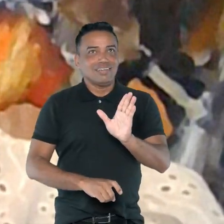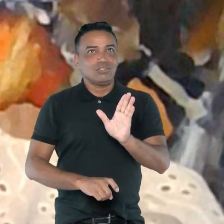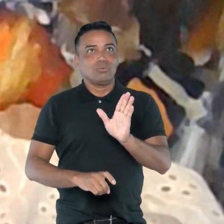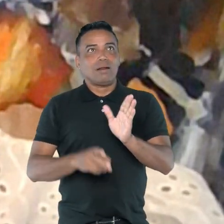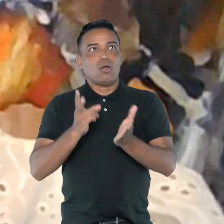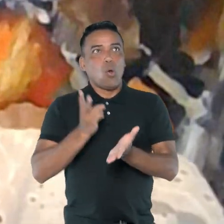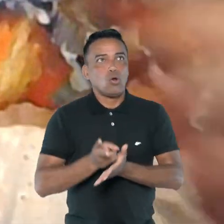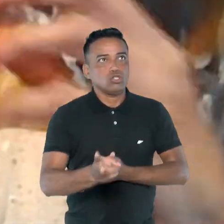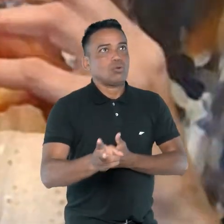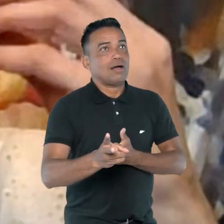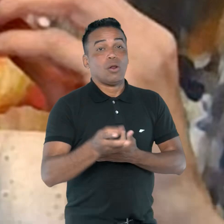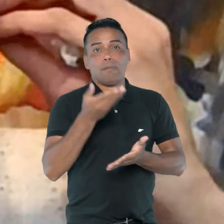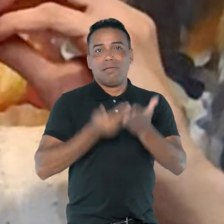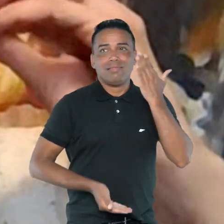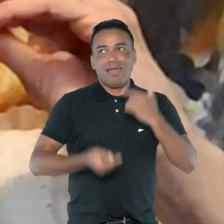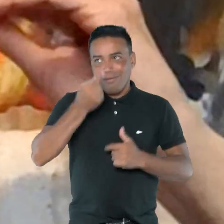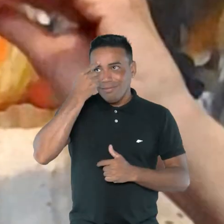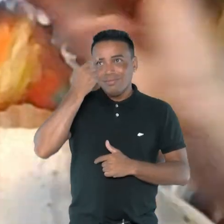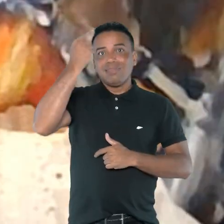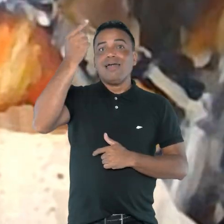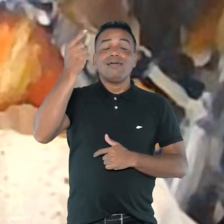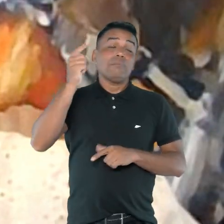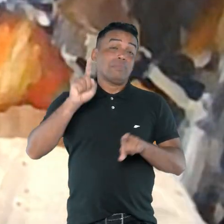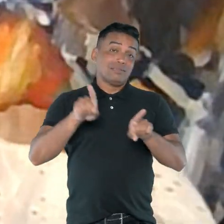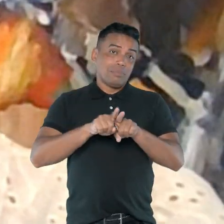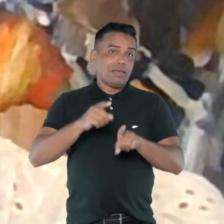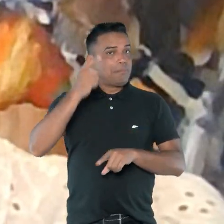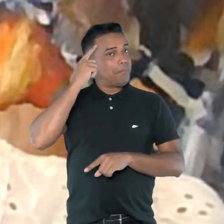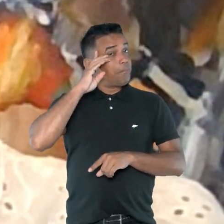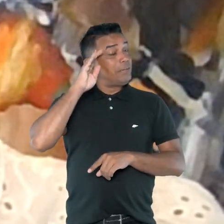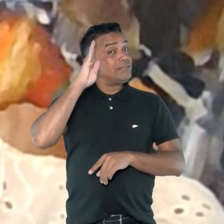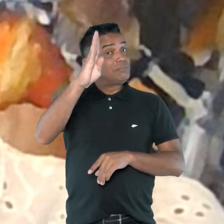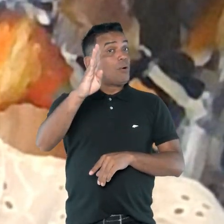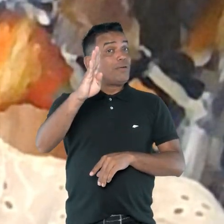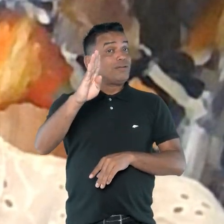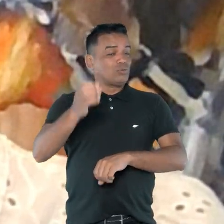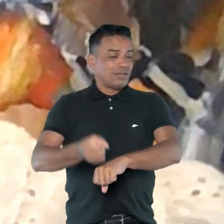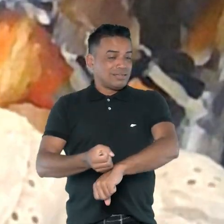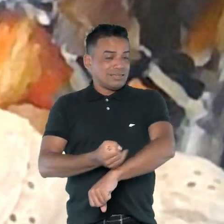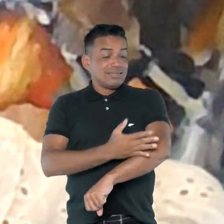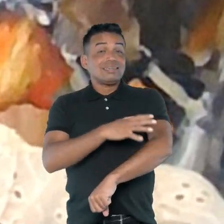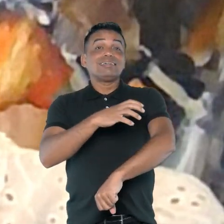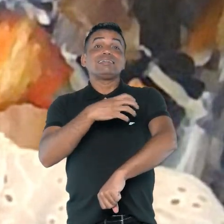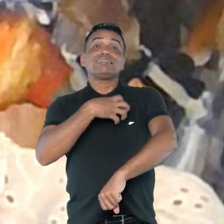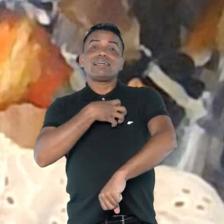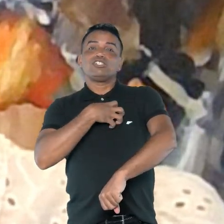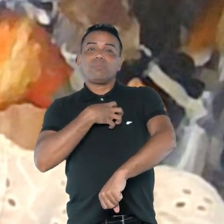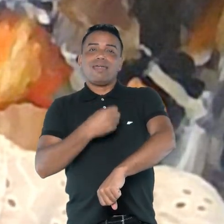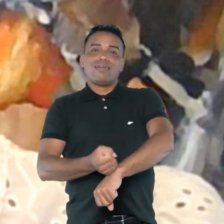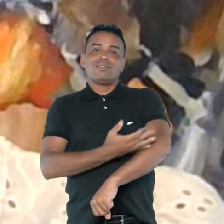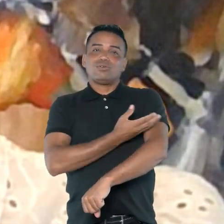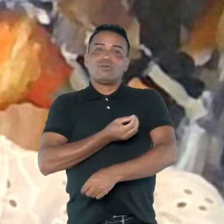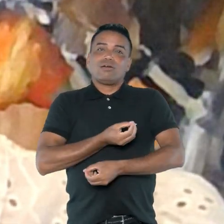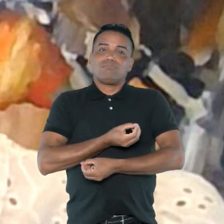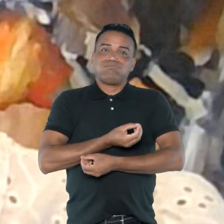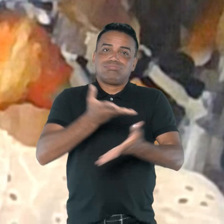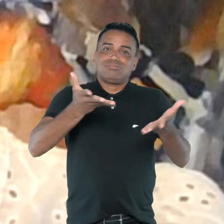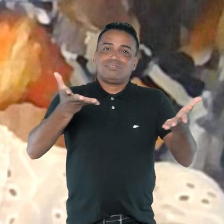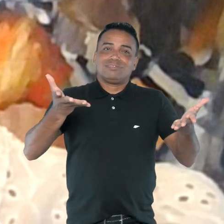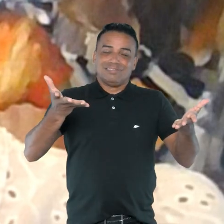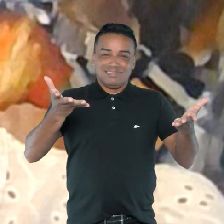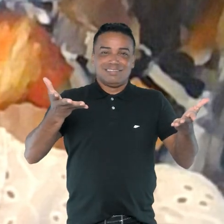para a manutenção daquela ideia e principalmente para a manutenção do sentimento que eu quero transmitir.